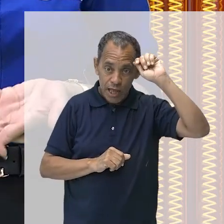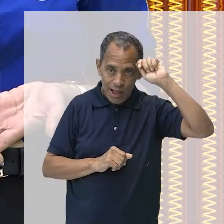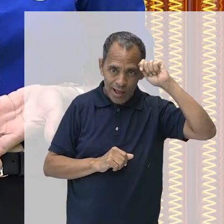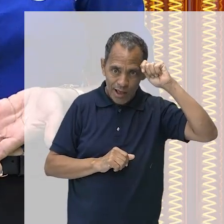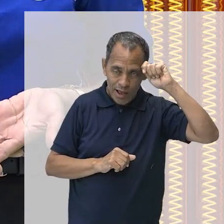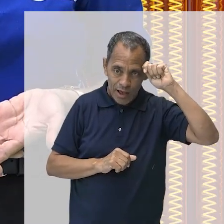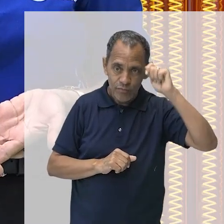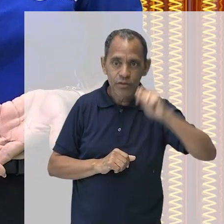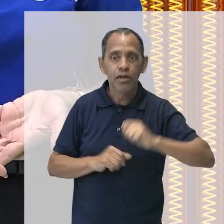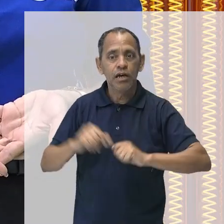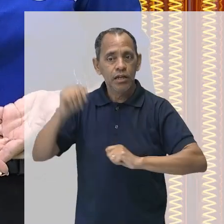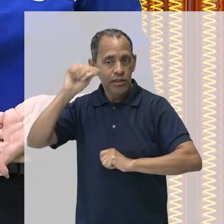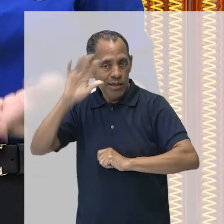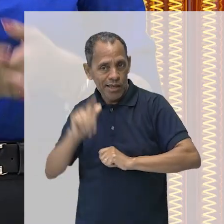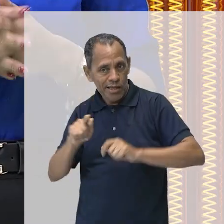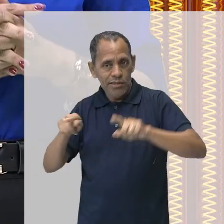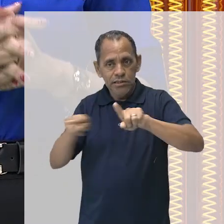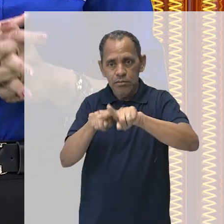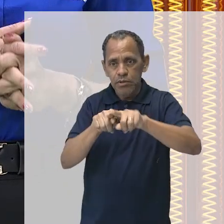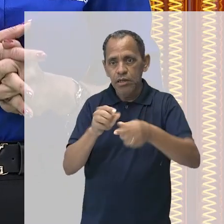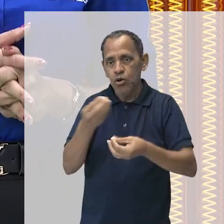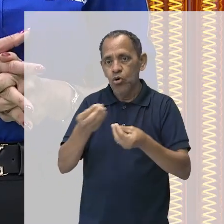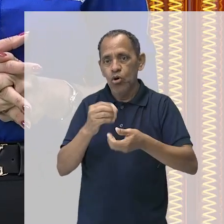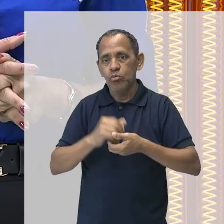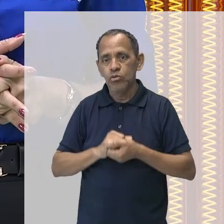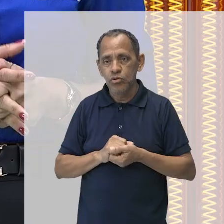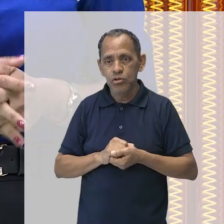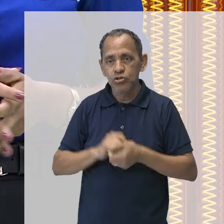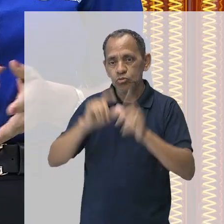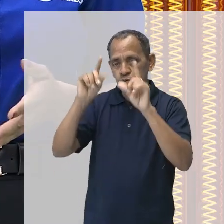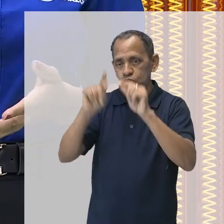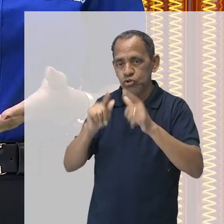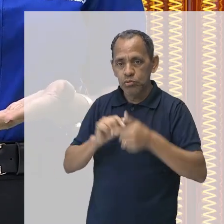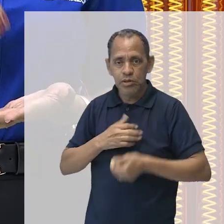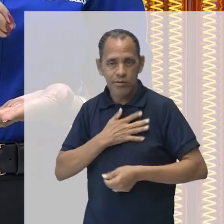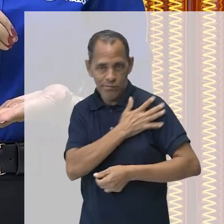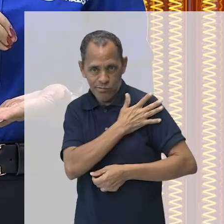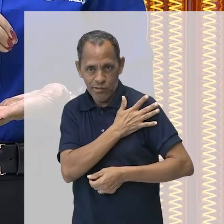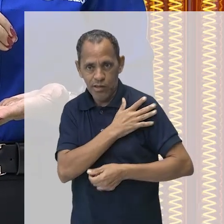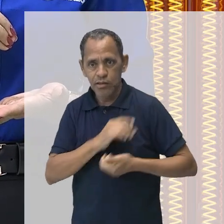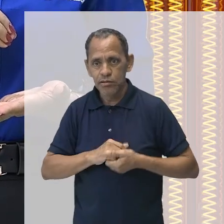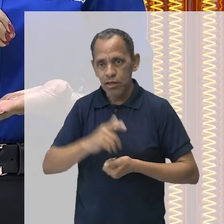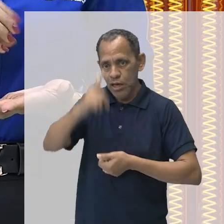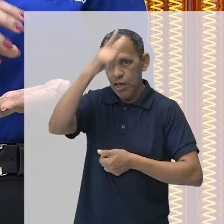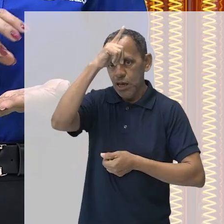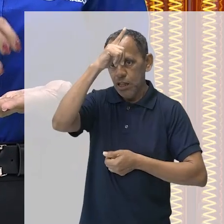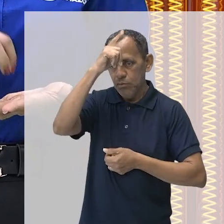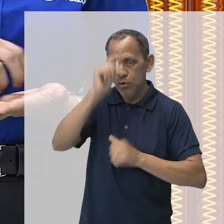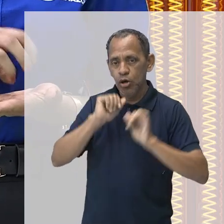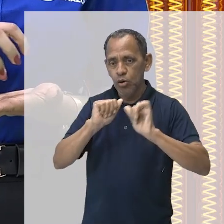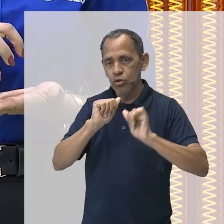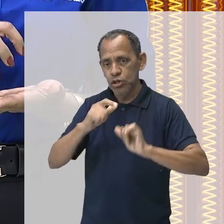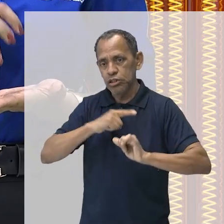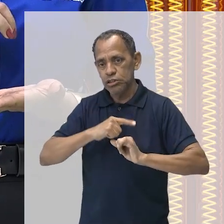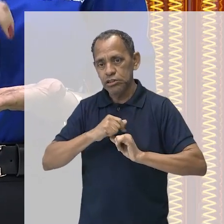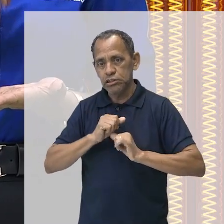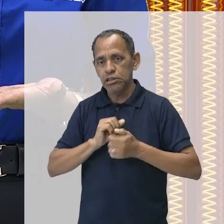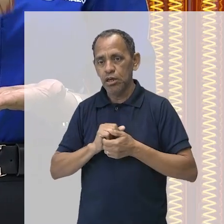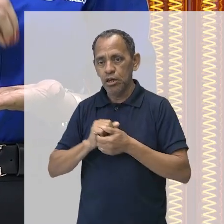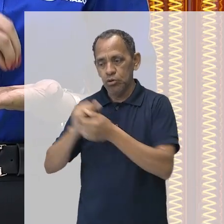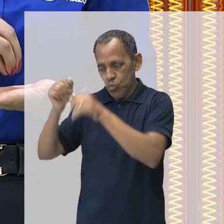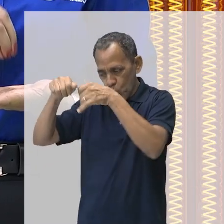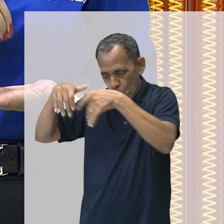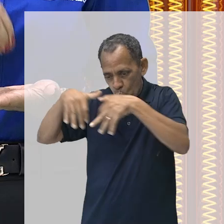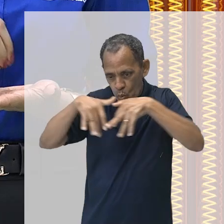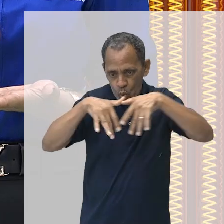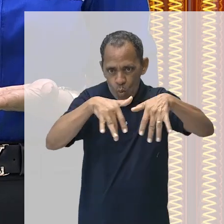ganharam esta guerra. Houve a redução das forças armadas. A Alemanha ela poderia ter o seu exército com